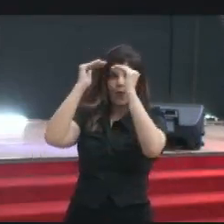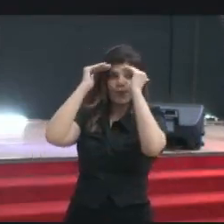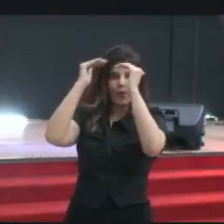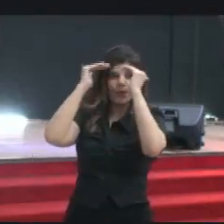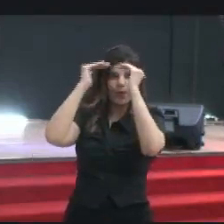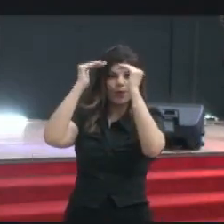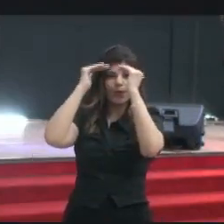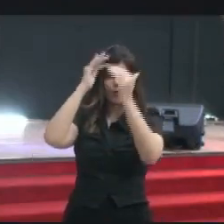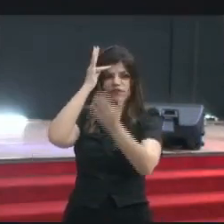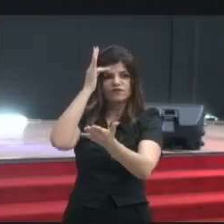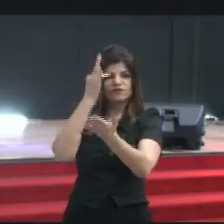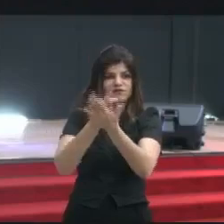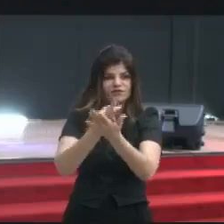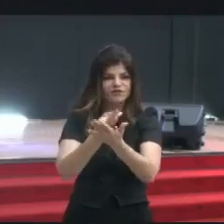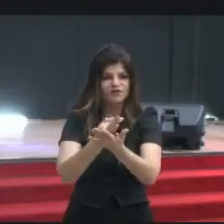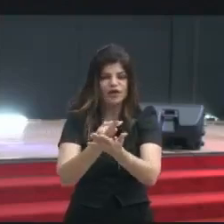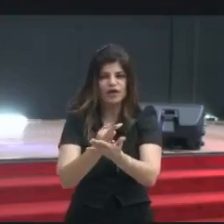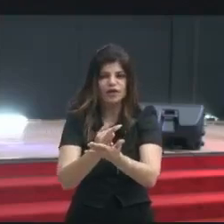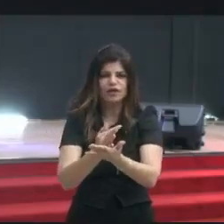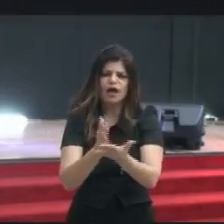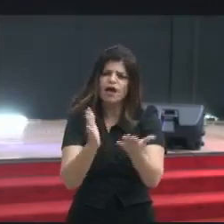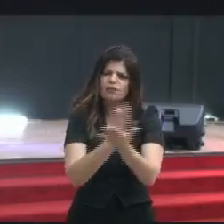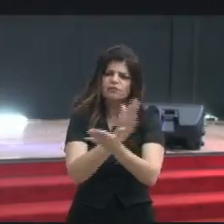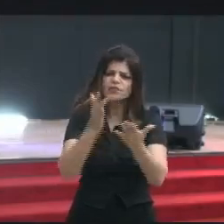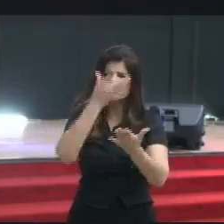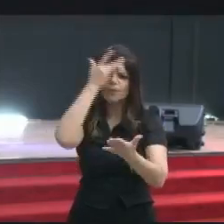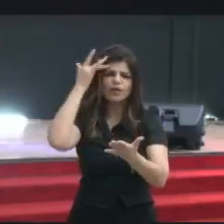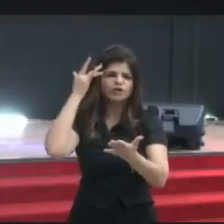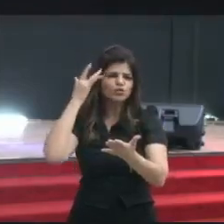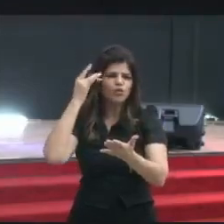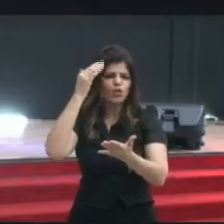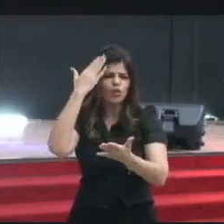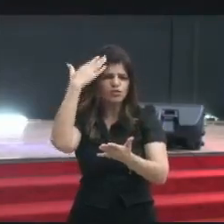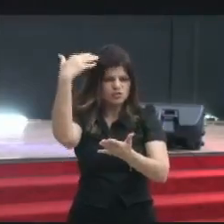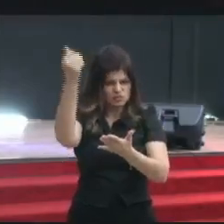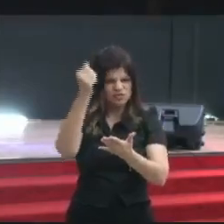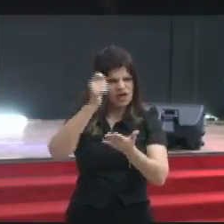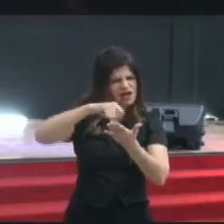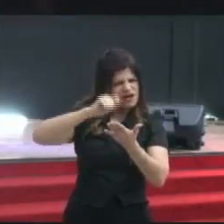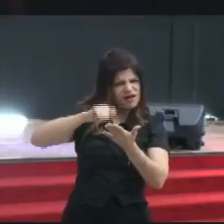à fé. Alguns historiadores